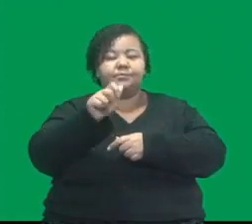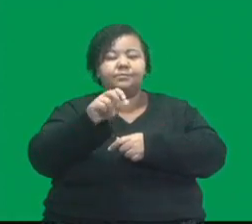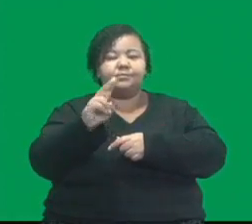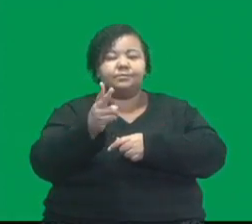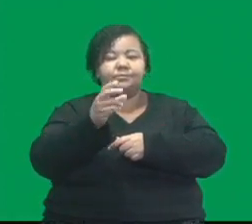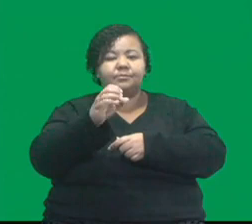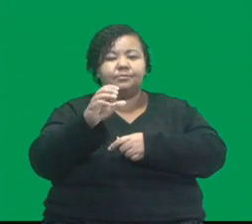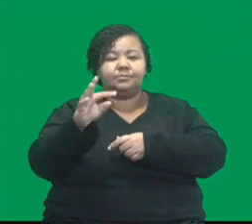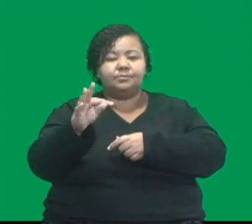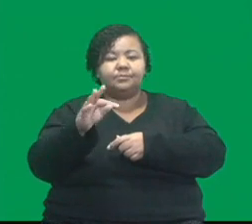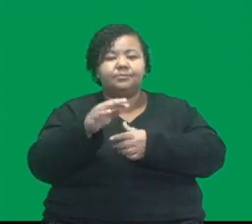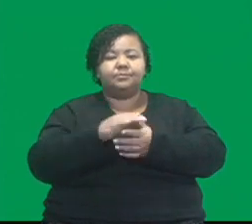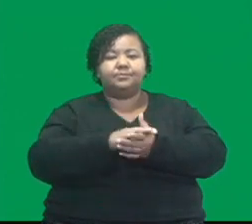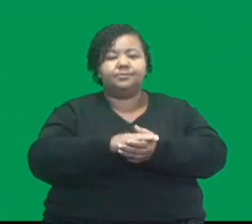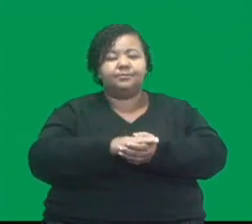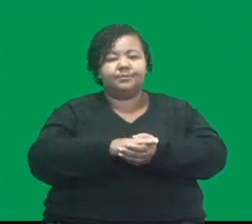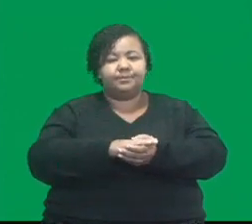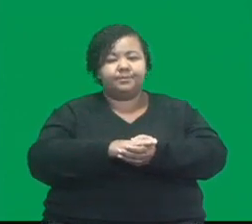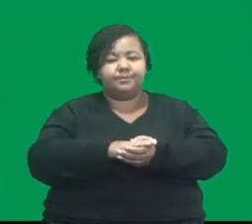Kahoot.